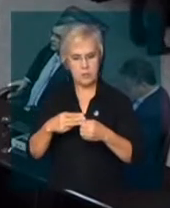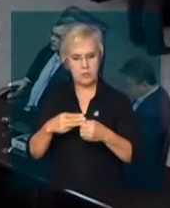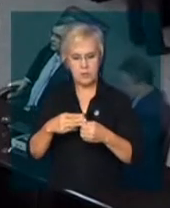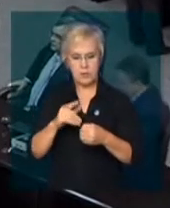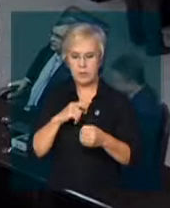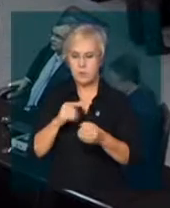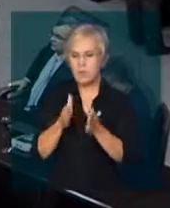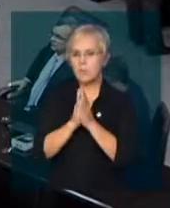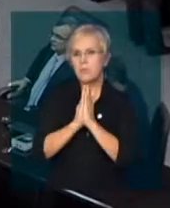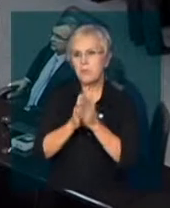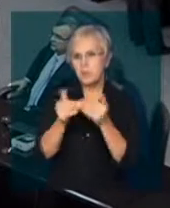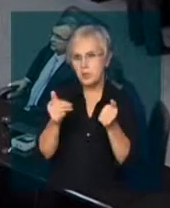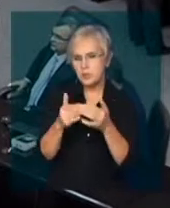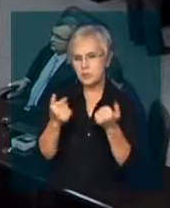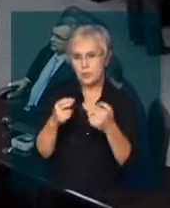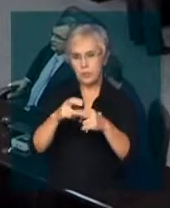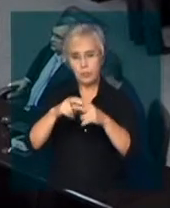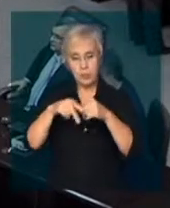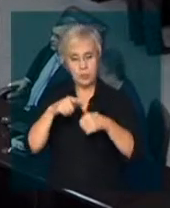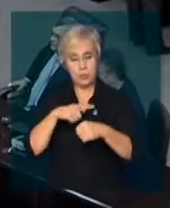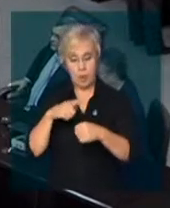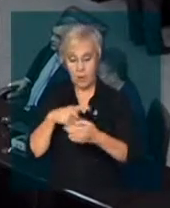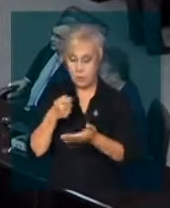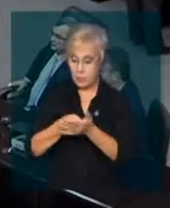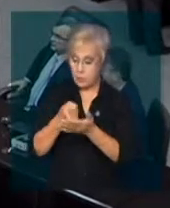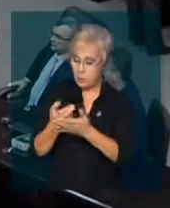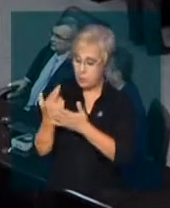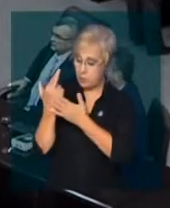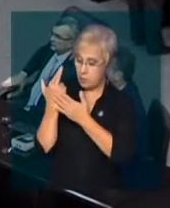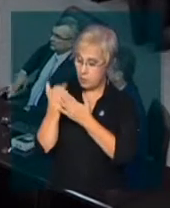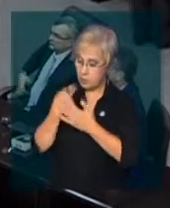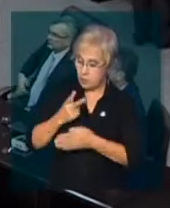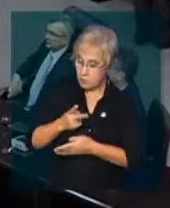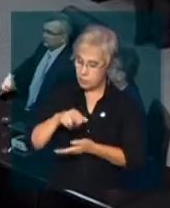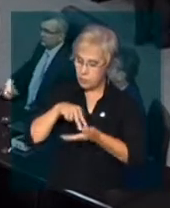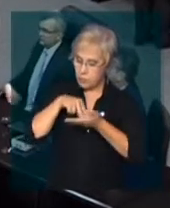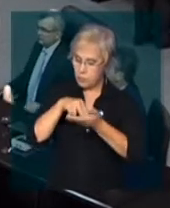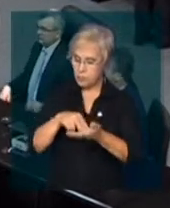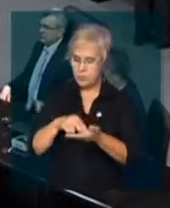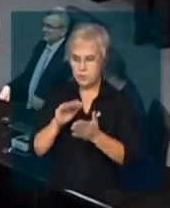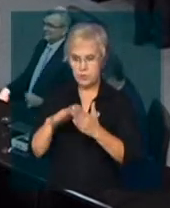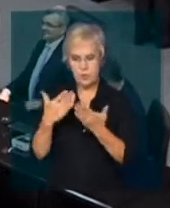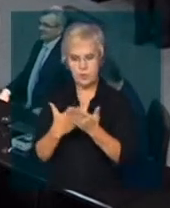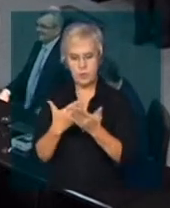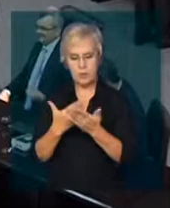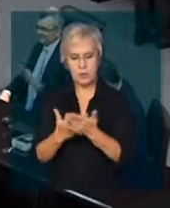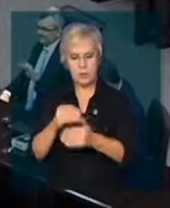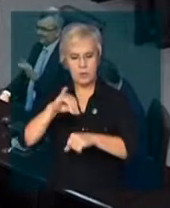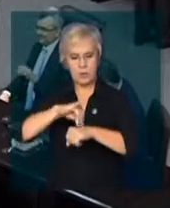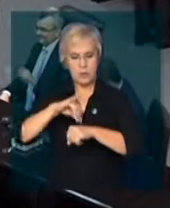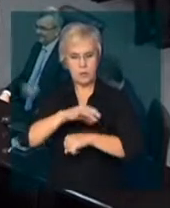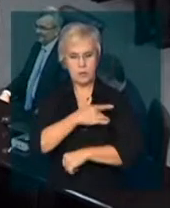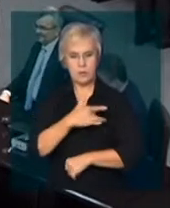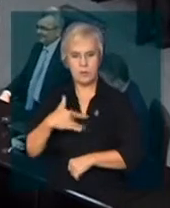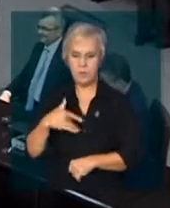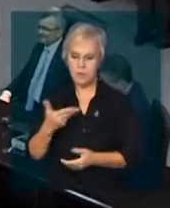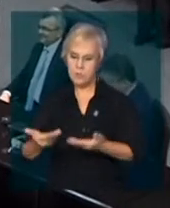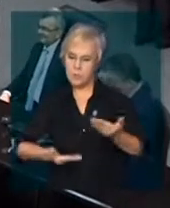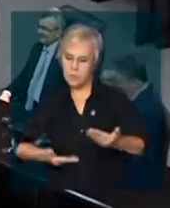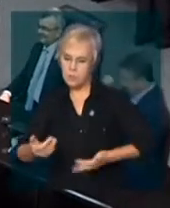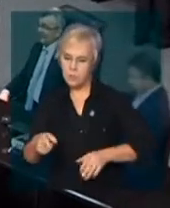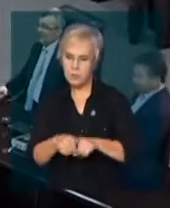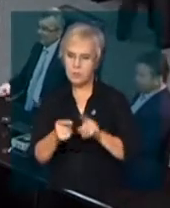pires na mão, pois têm a obrigação de construir e manter escolas, postos de saúde, funcionários e tantas